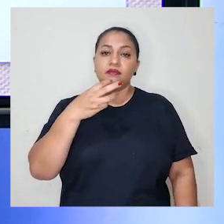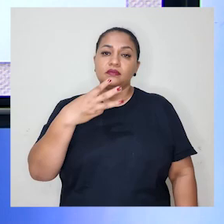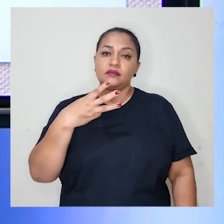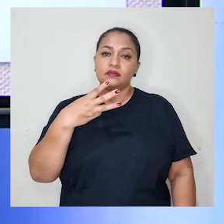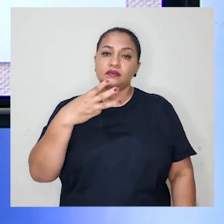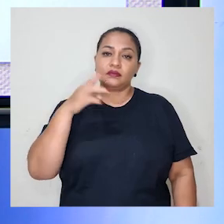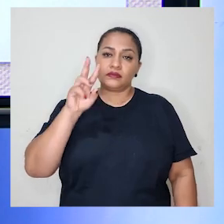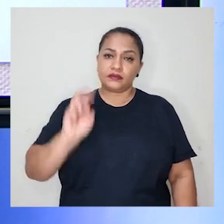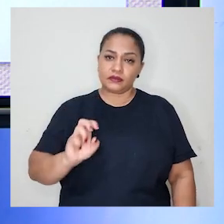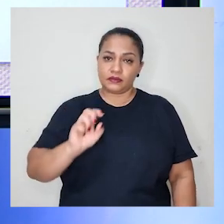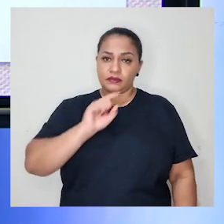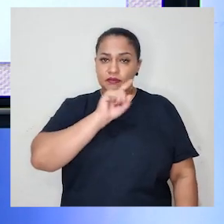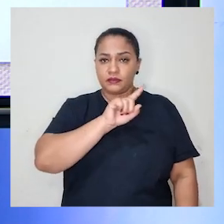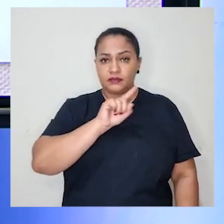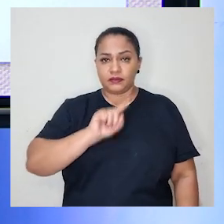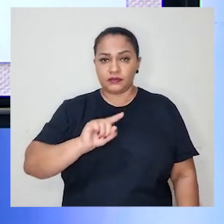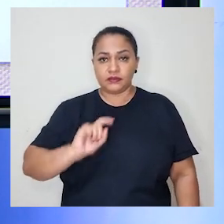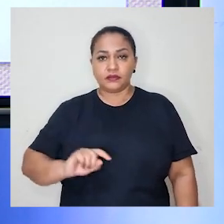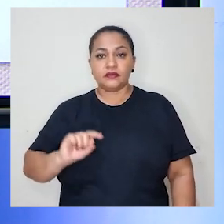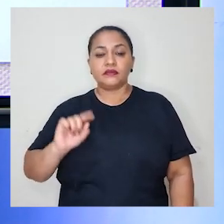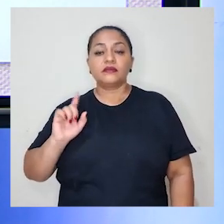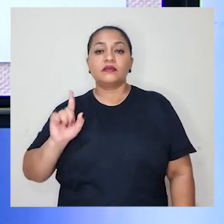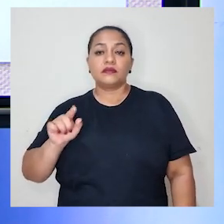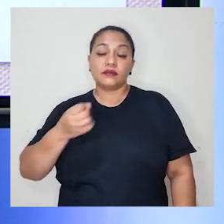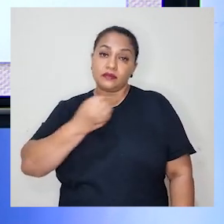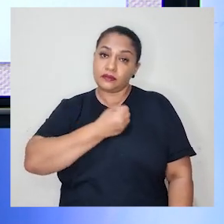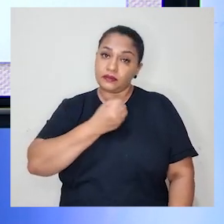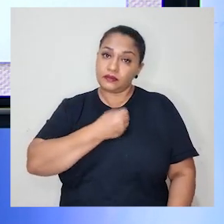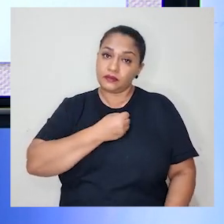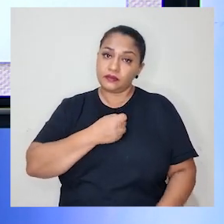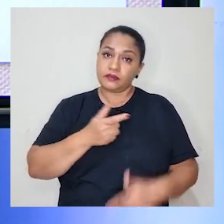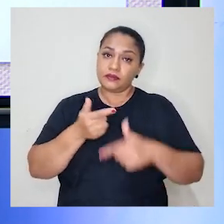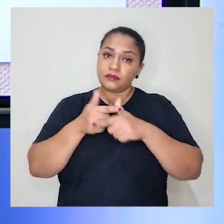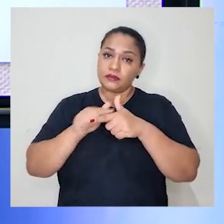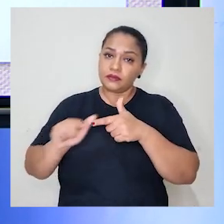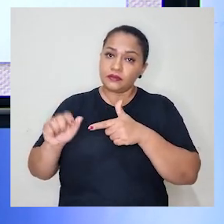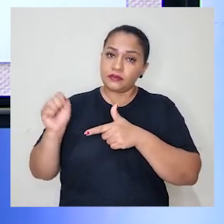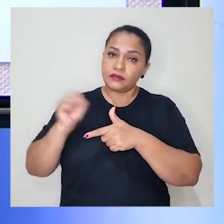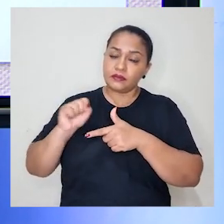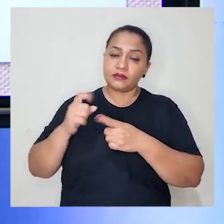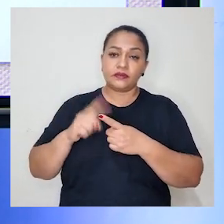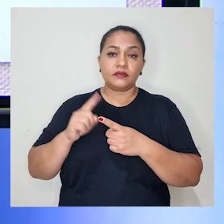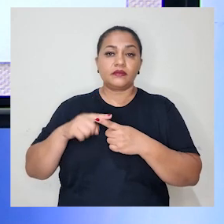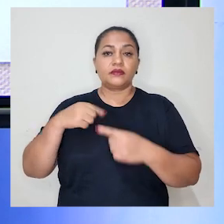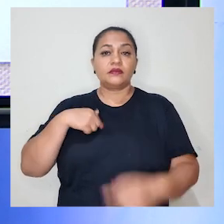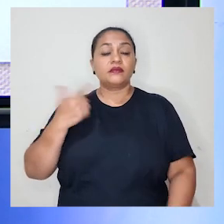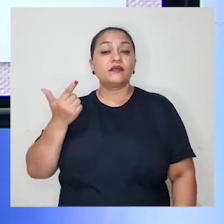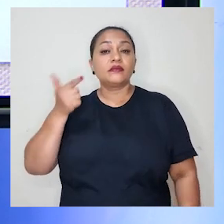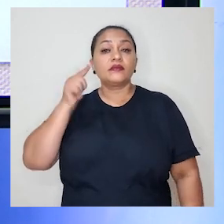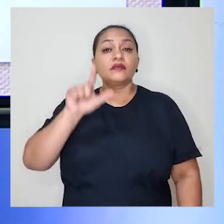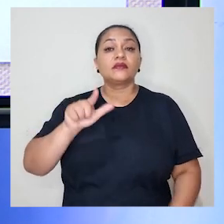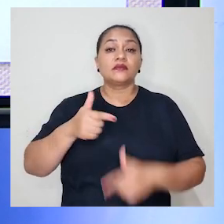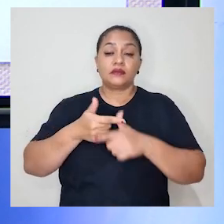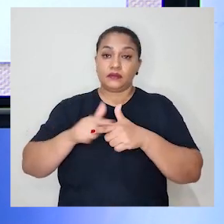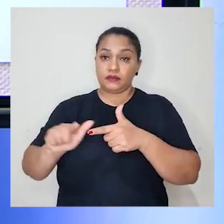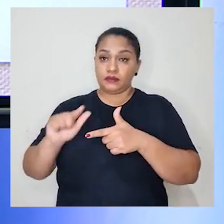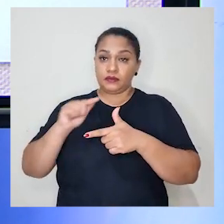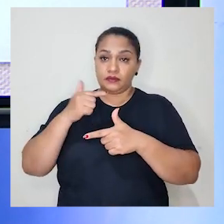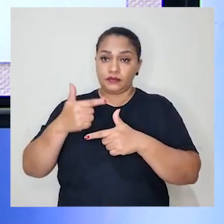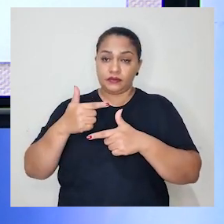3 vezes. Portanto, esse é um número que é divisível por 8, porque eu consegui dividir por